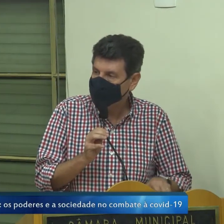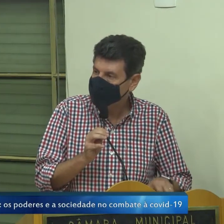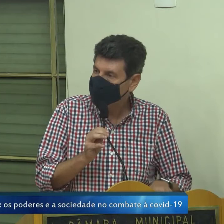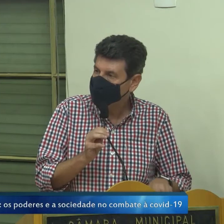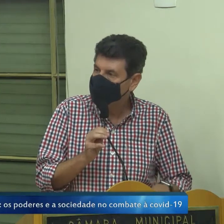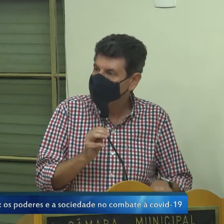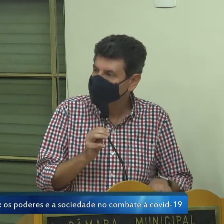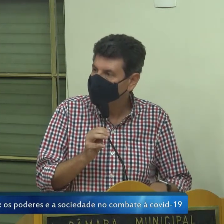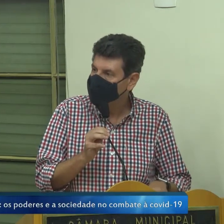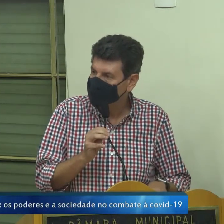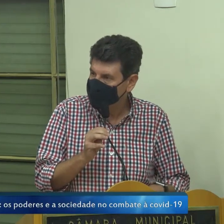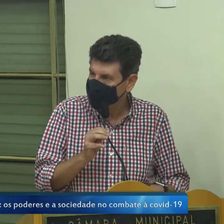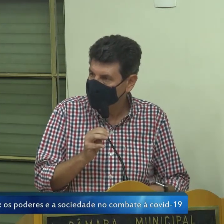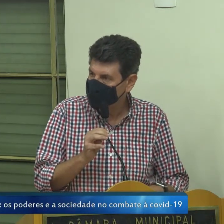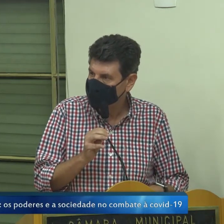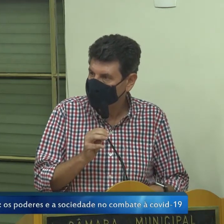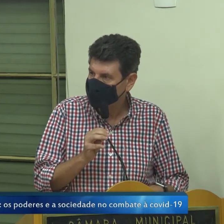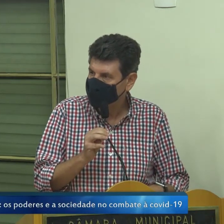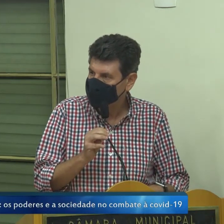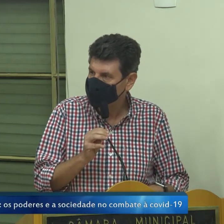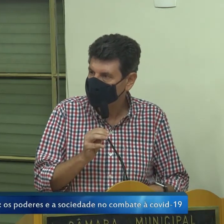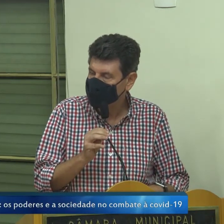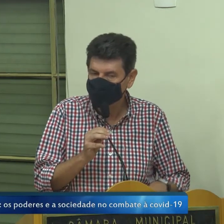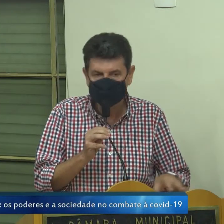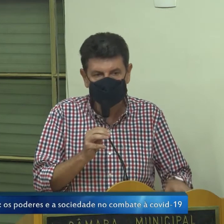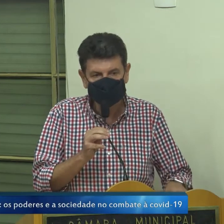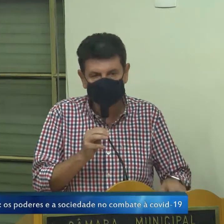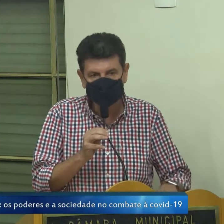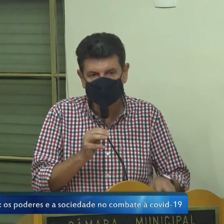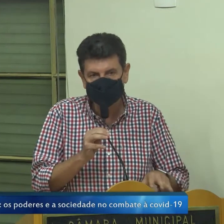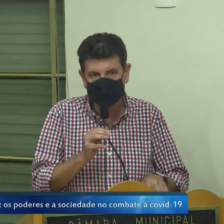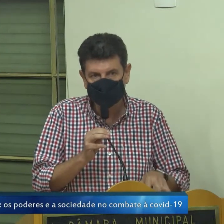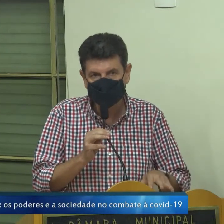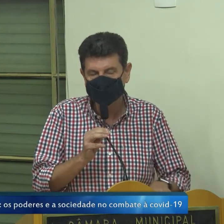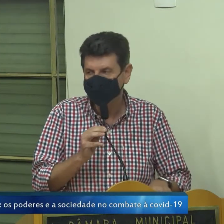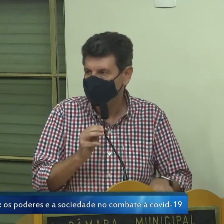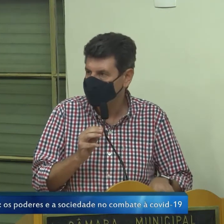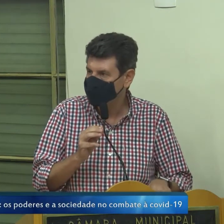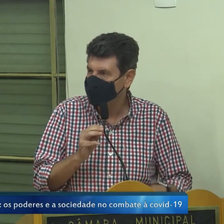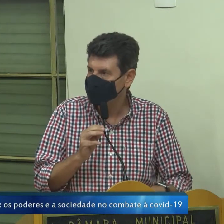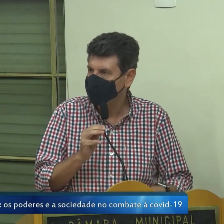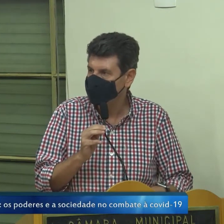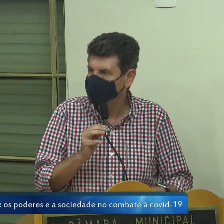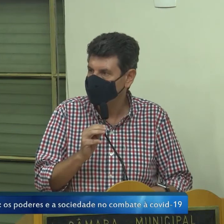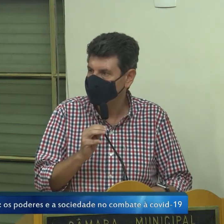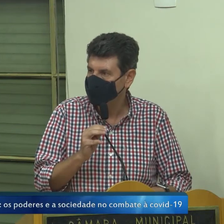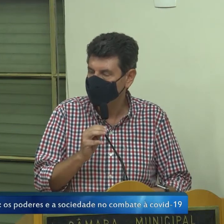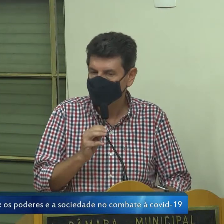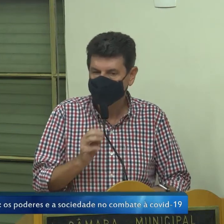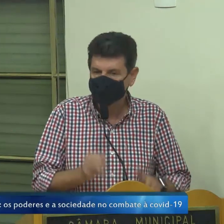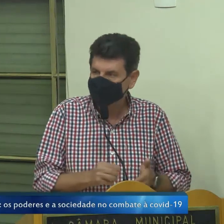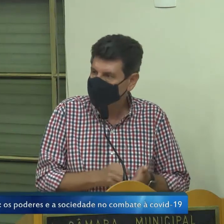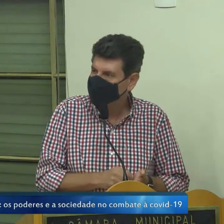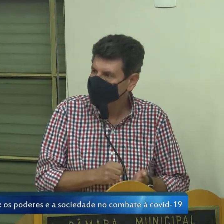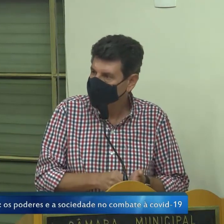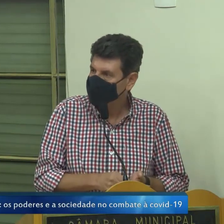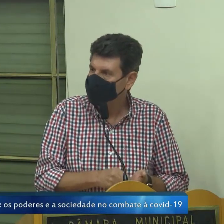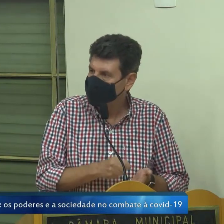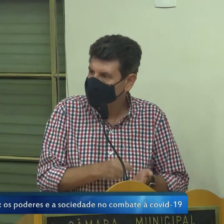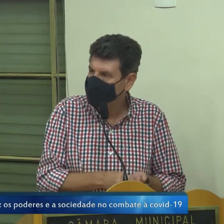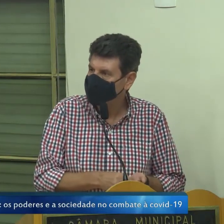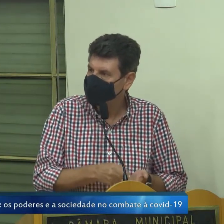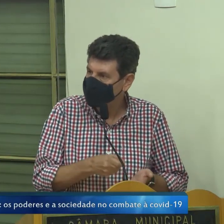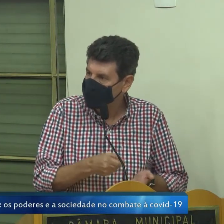abordamos quase 2 mil veículos na nossa cidade, em vários pontos de bloqueio do nosso município, anotando